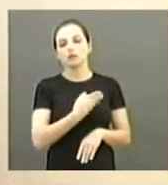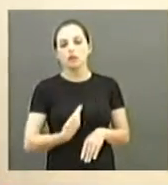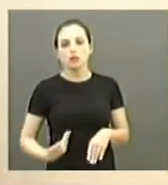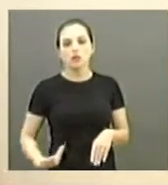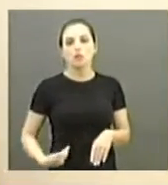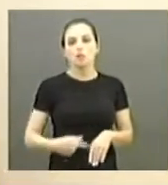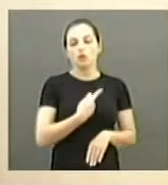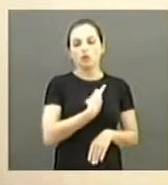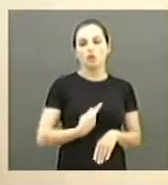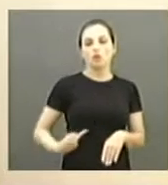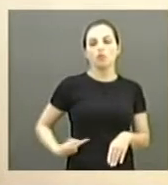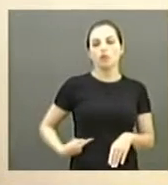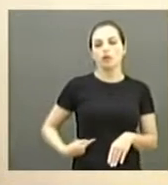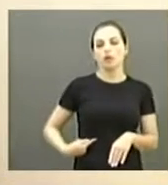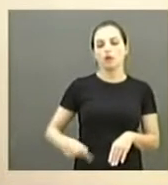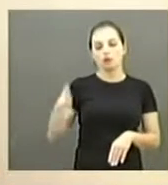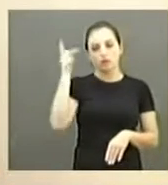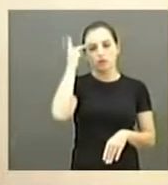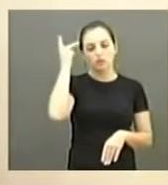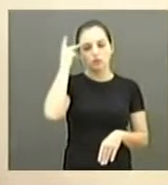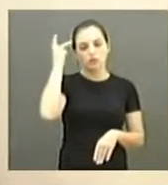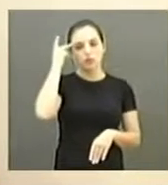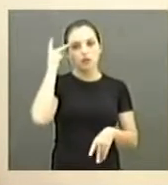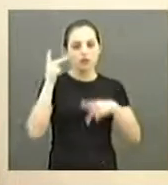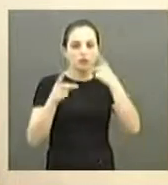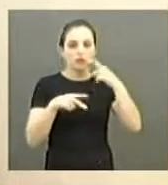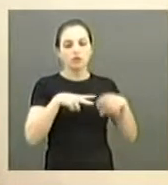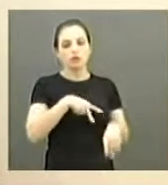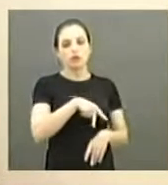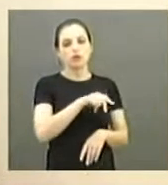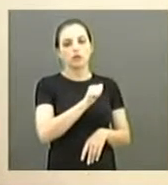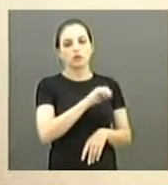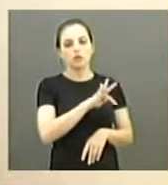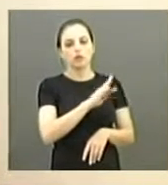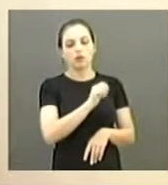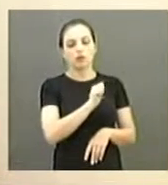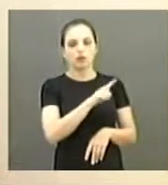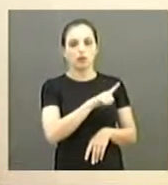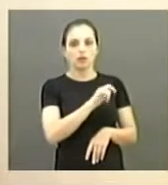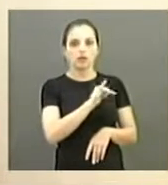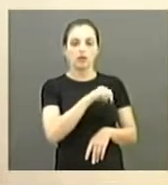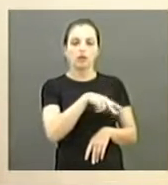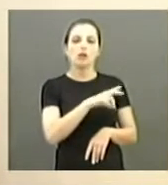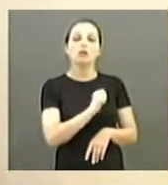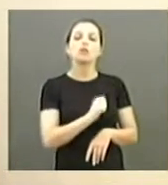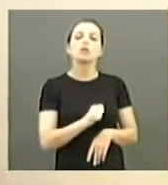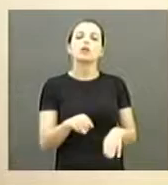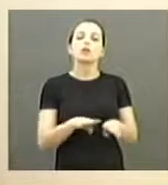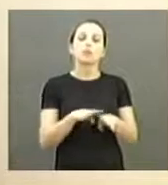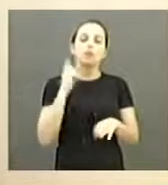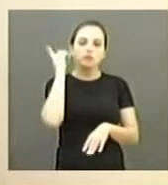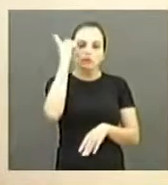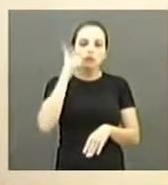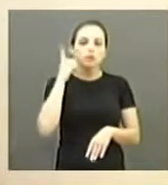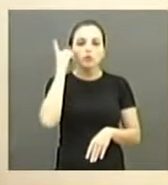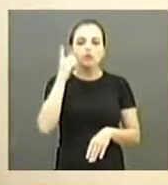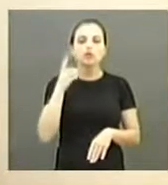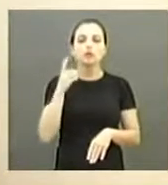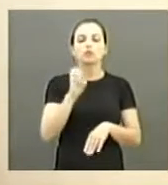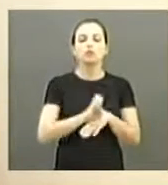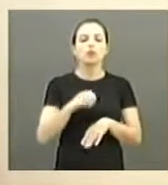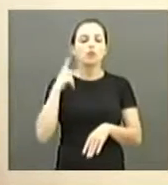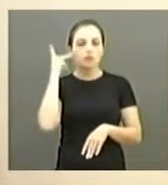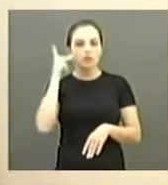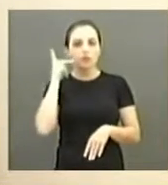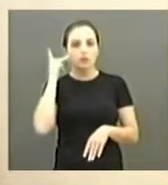do Estado, ao vereador Natalino, e também das suas candidaturas a deputados estaduais e federais, na qual